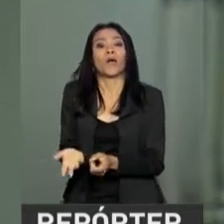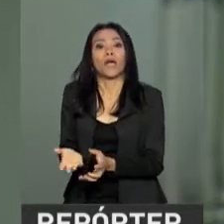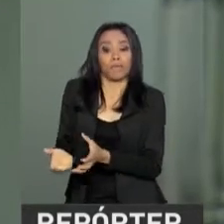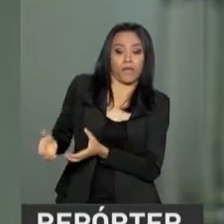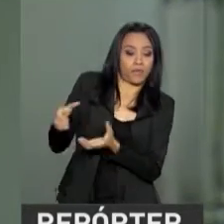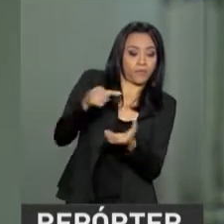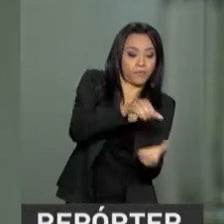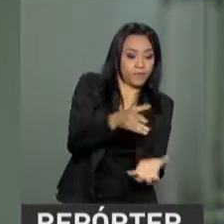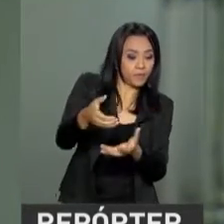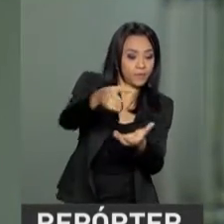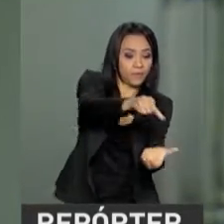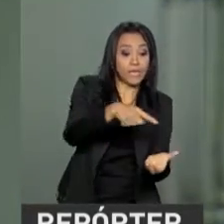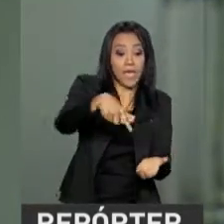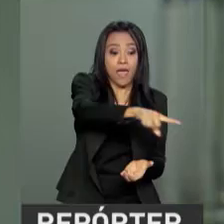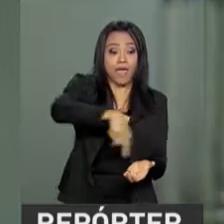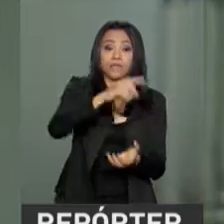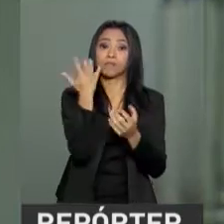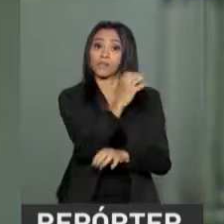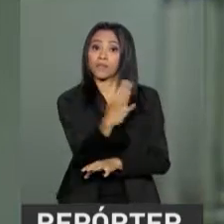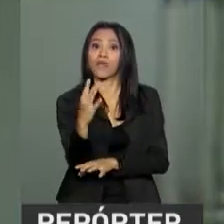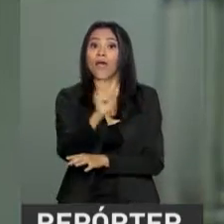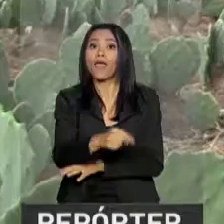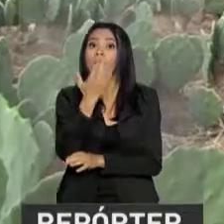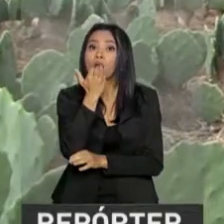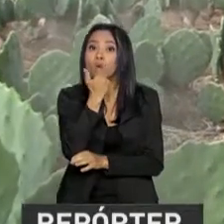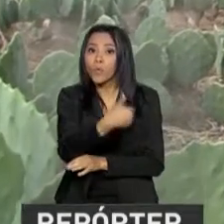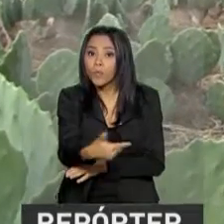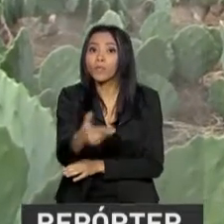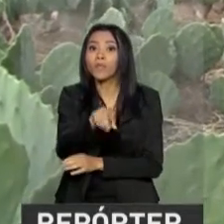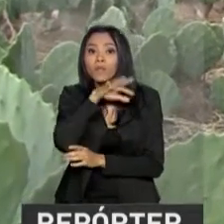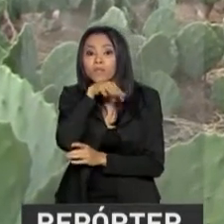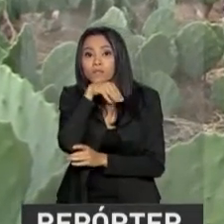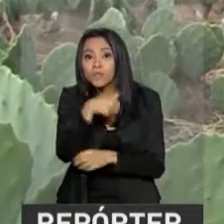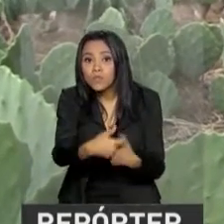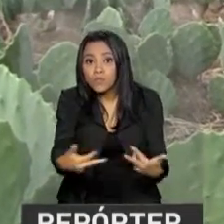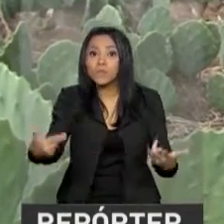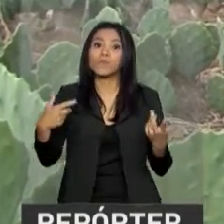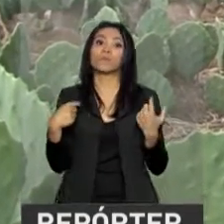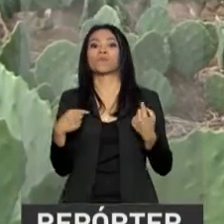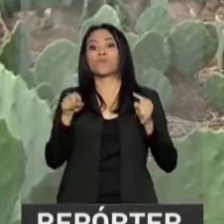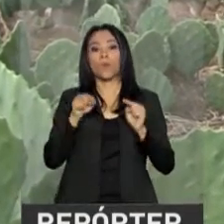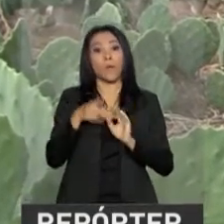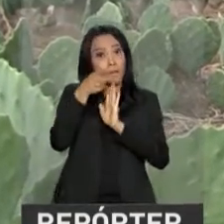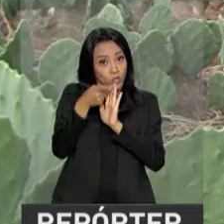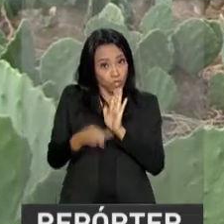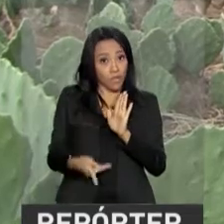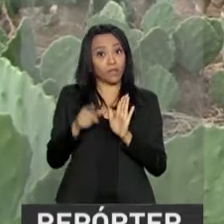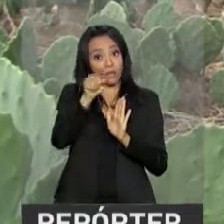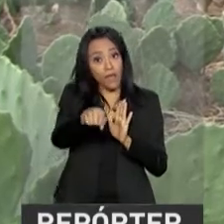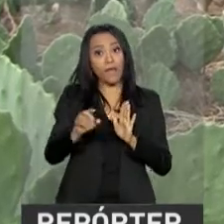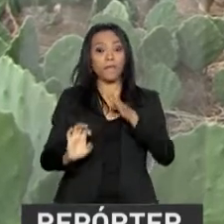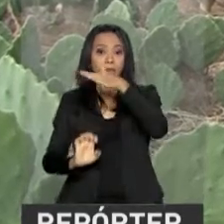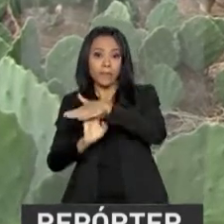plantas e essas plantas depois vão servir também como alimento para os animais um dos projetos do água doce é desenvolvido pela embrapa